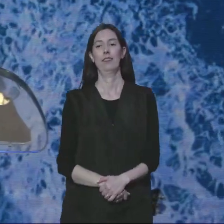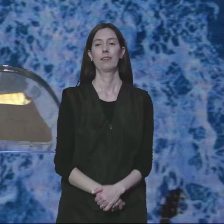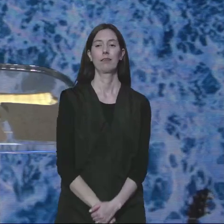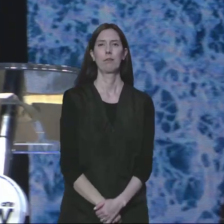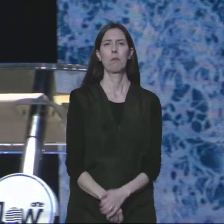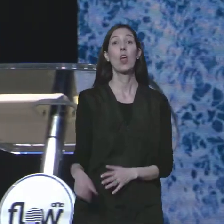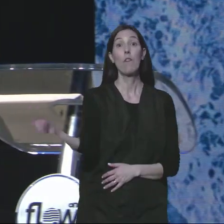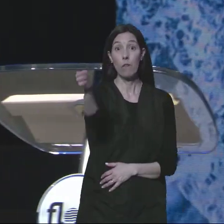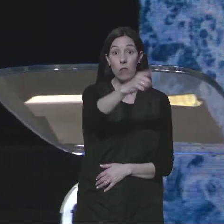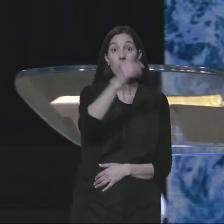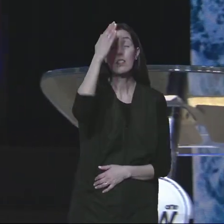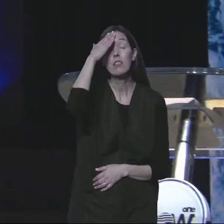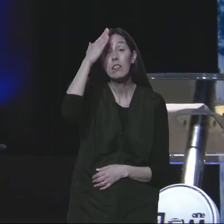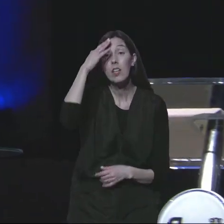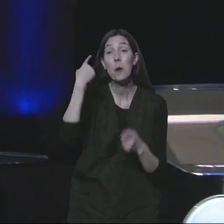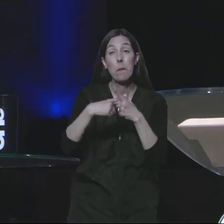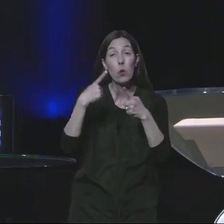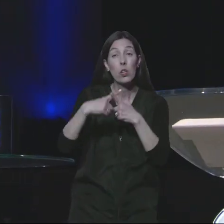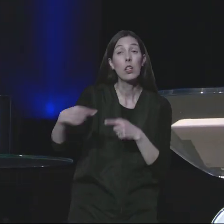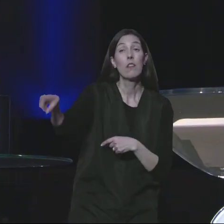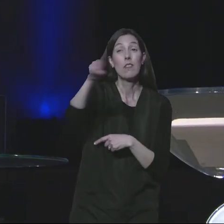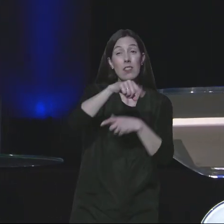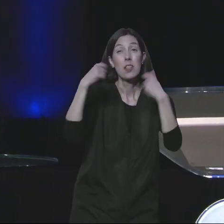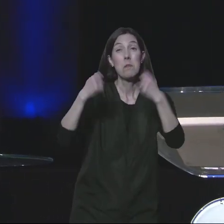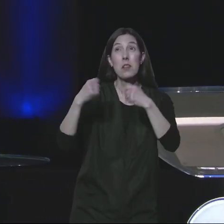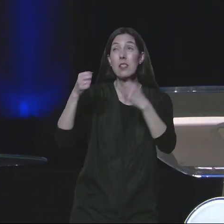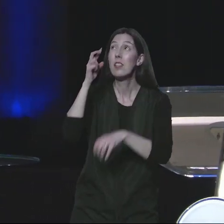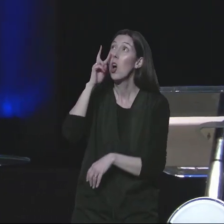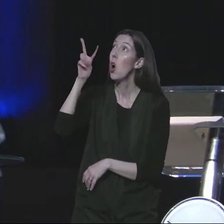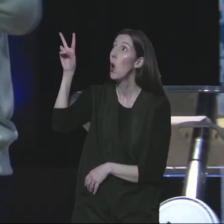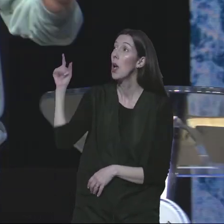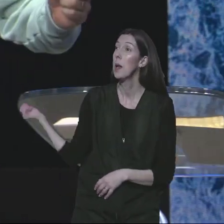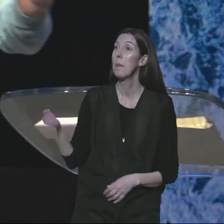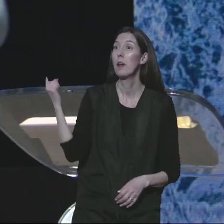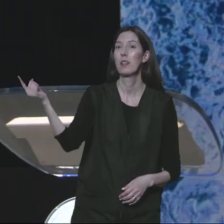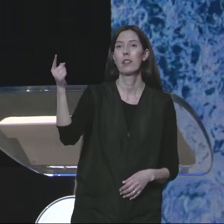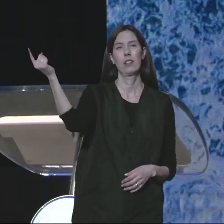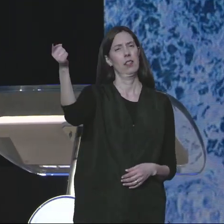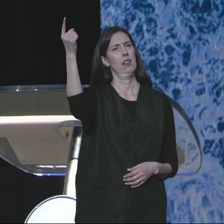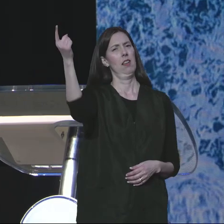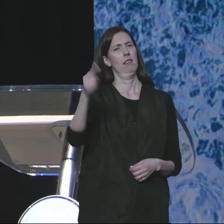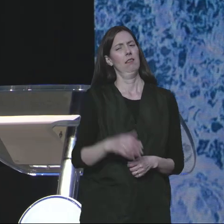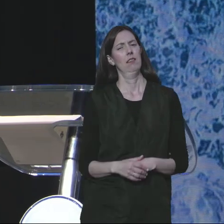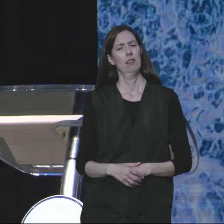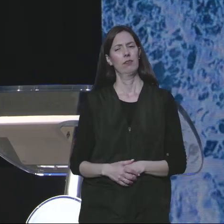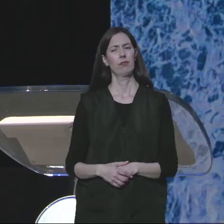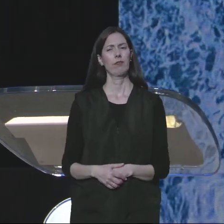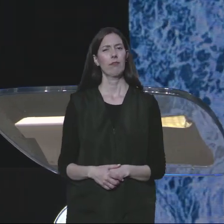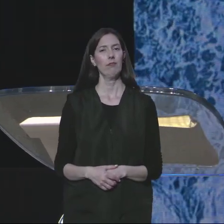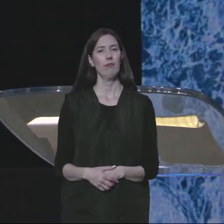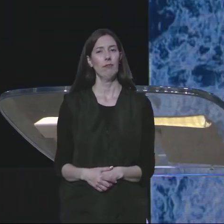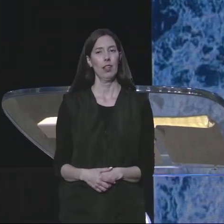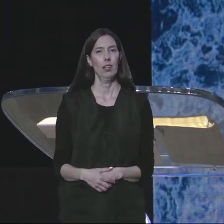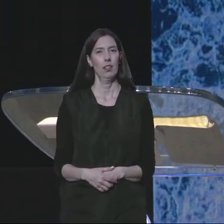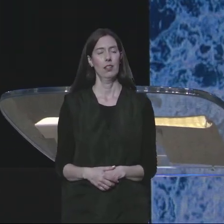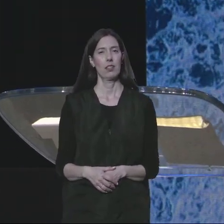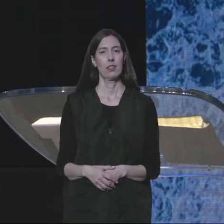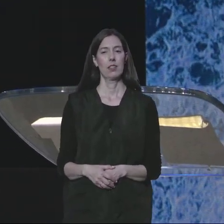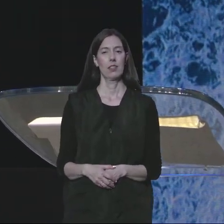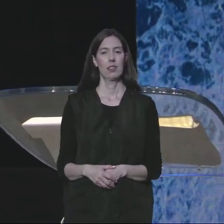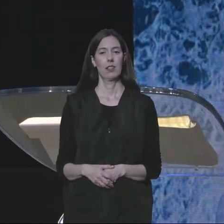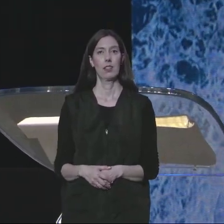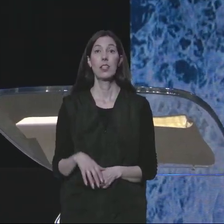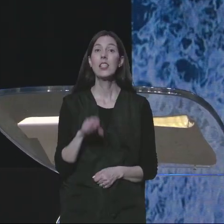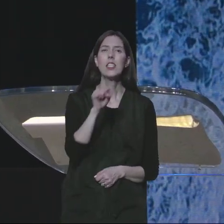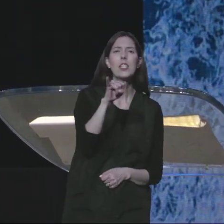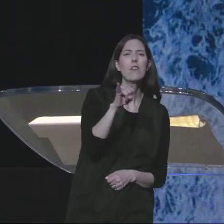Você entendeu porque você tem que olhar para a eternidade? Não importa muito se você é gordo,